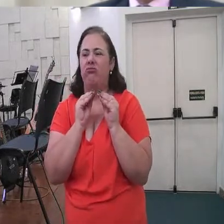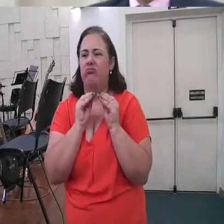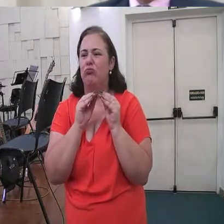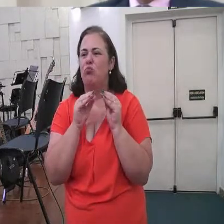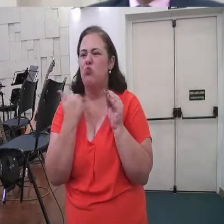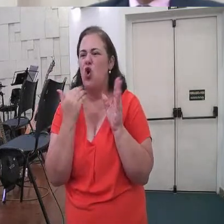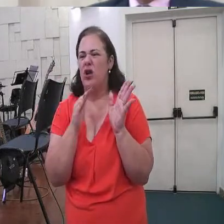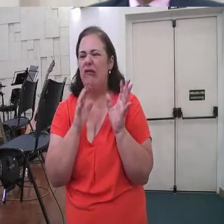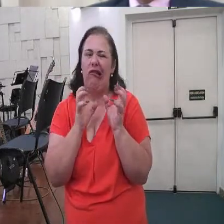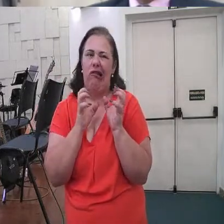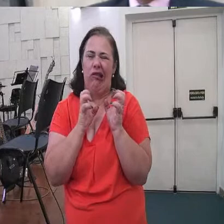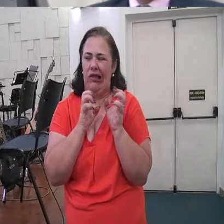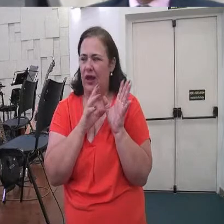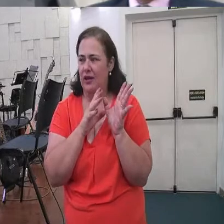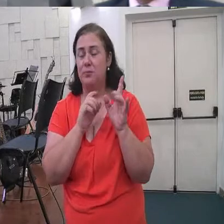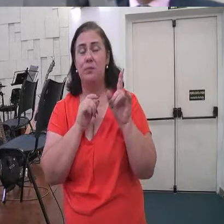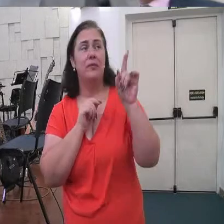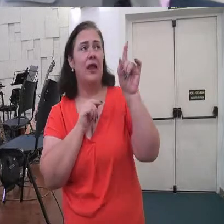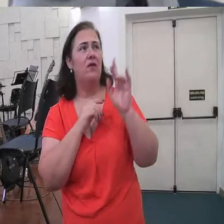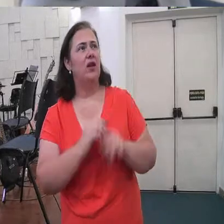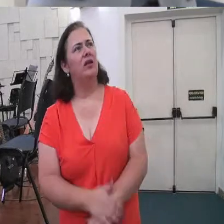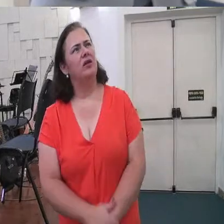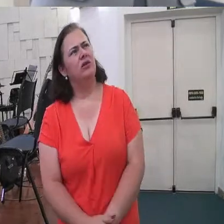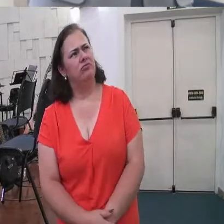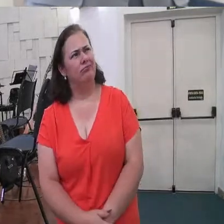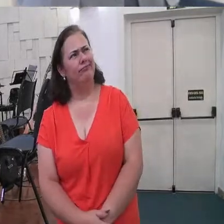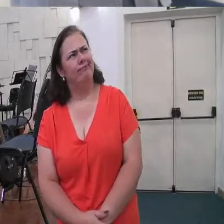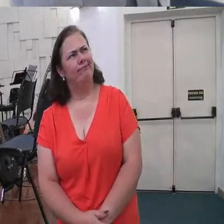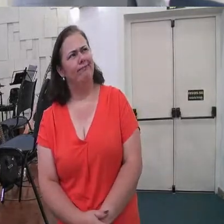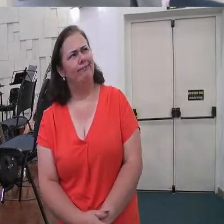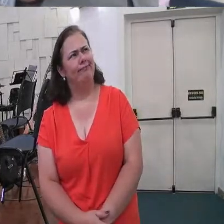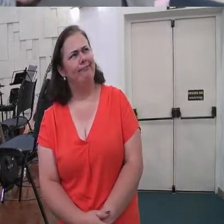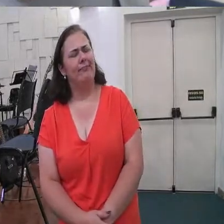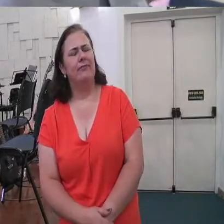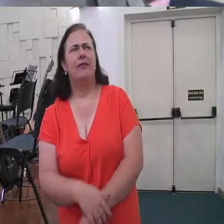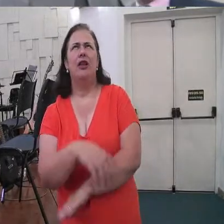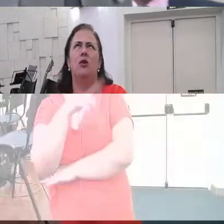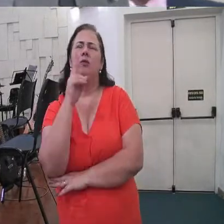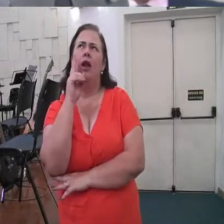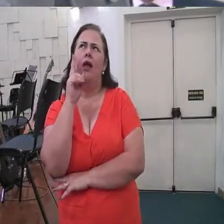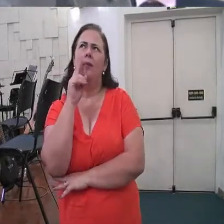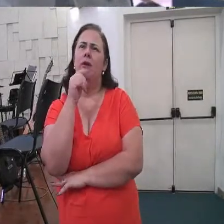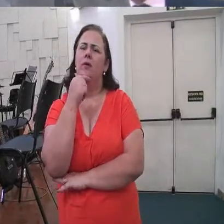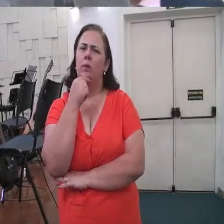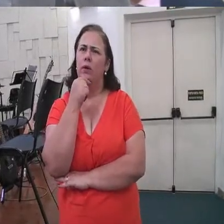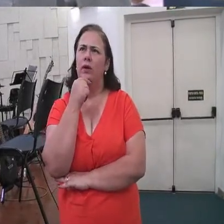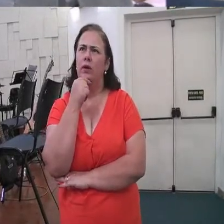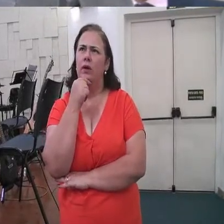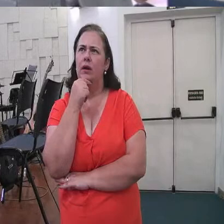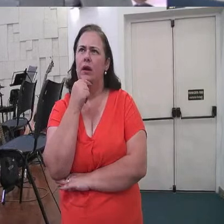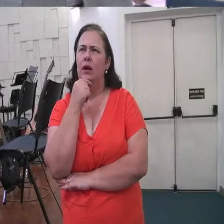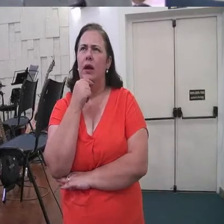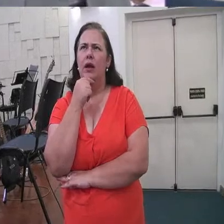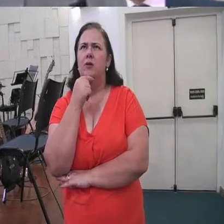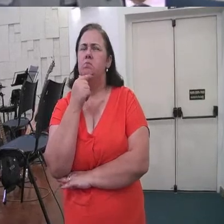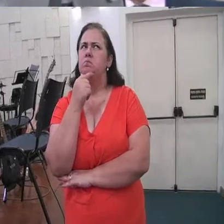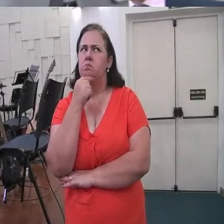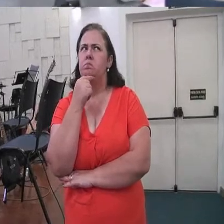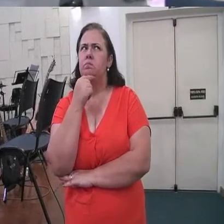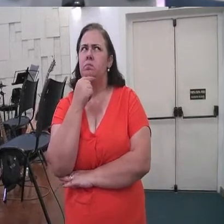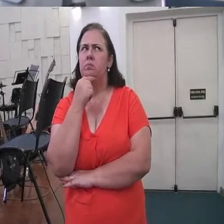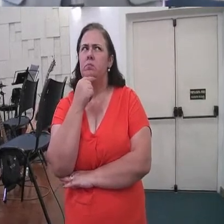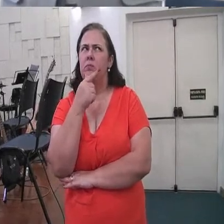não gratuitamente, diga-se de passagem, porque sempre existe um valor monetário por trás. E